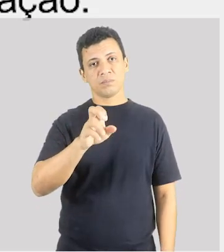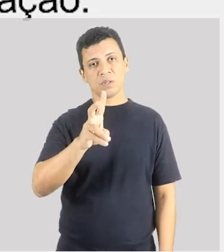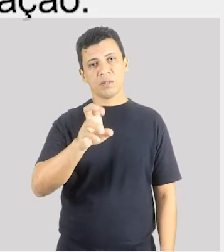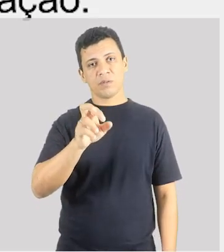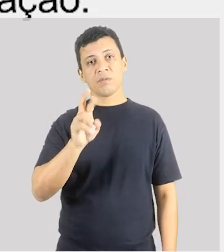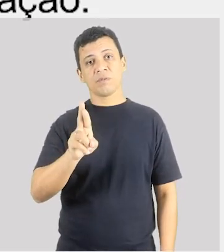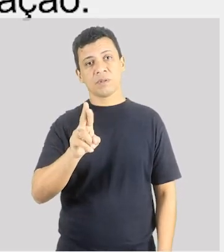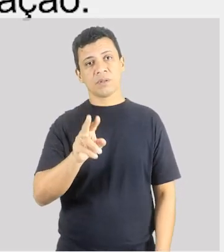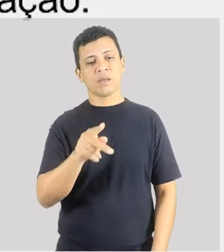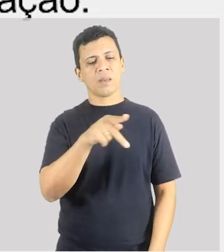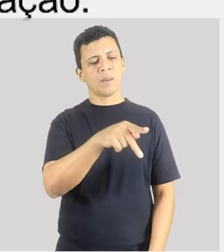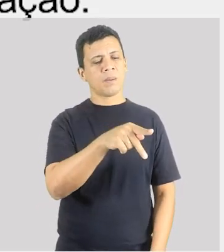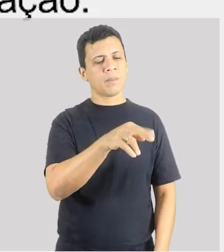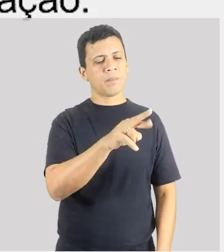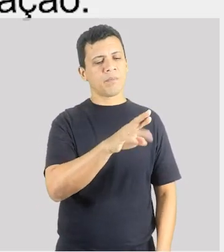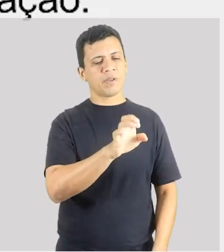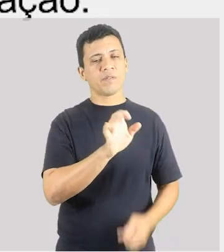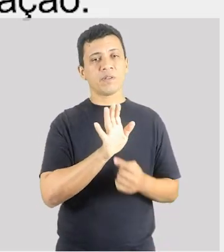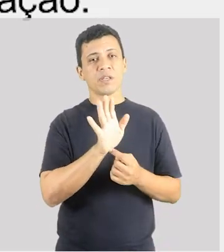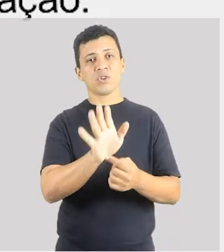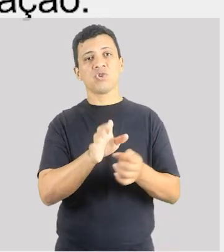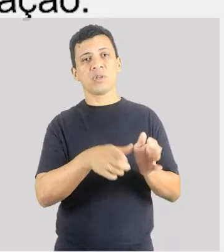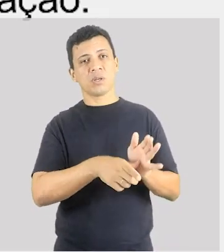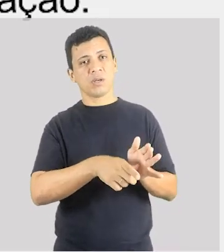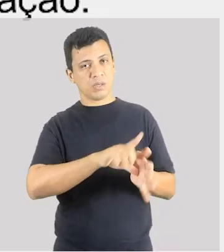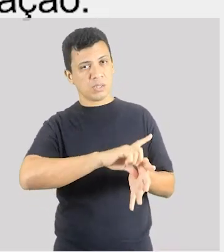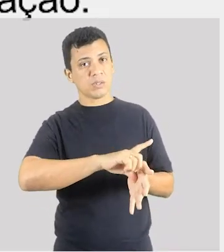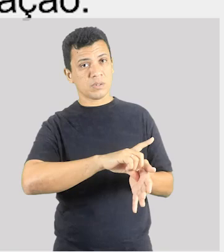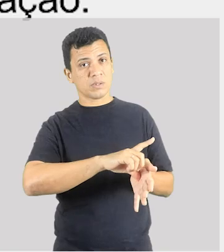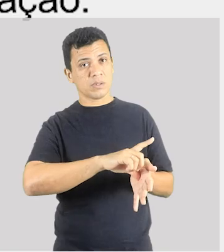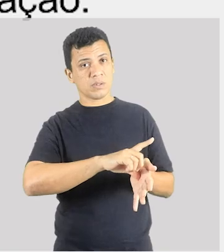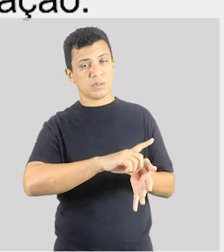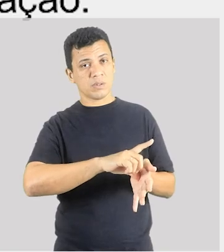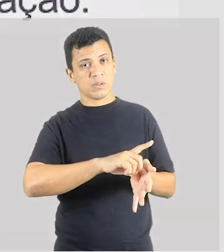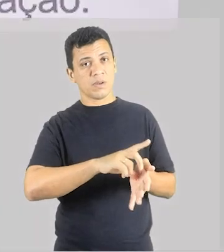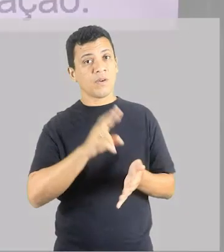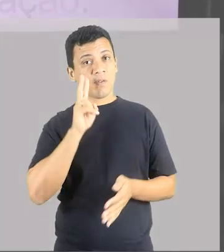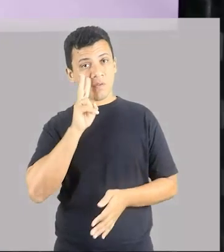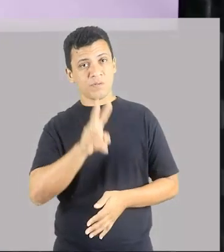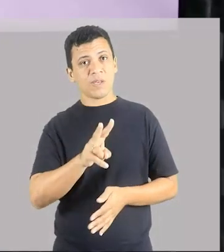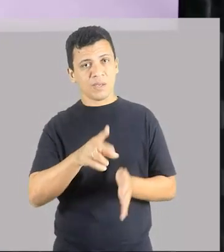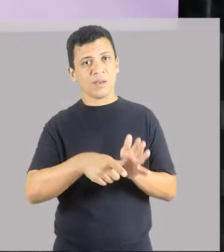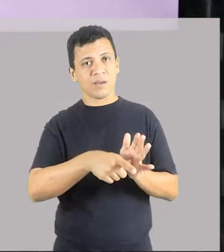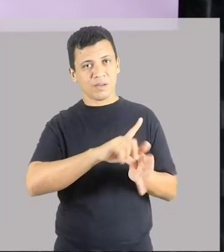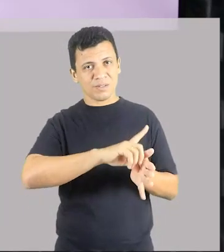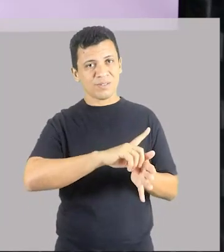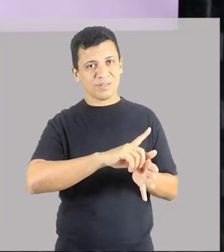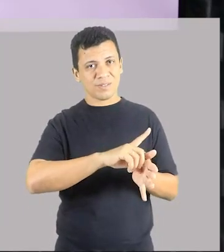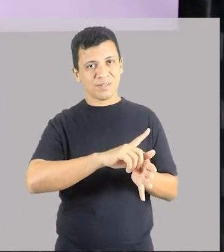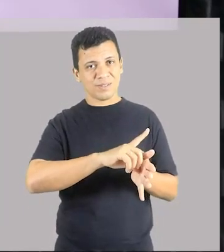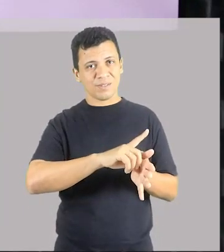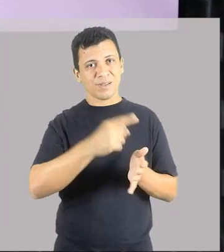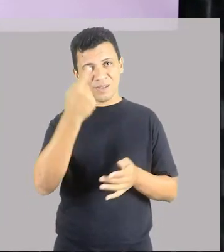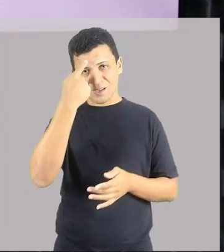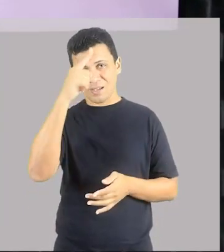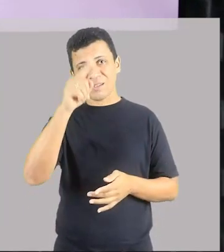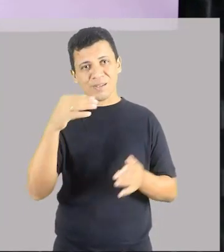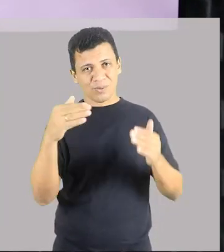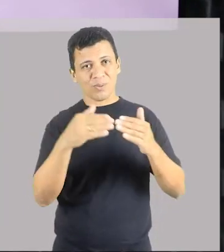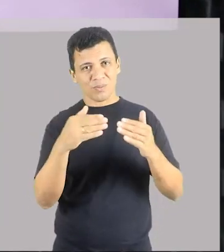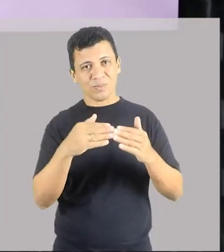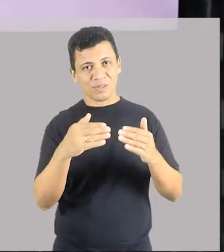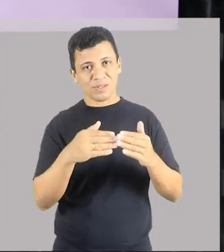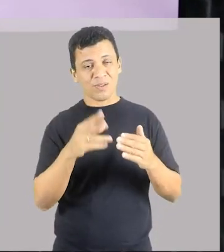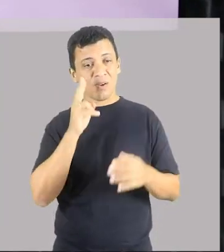pré indica antecipação o prever significa ver Anes tá daria a ideia dessa antecipação Vê